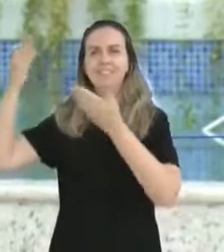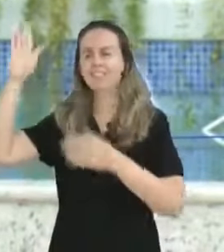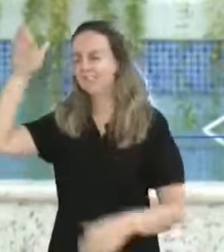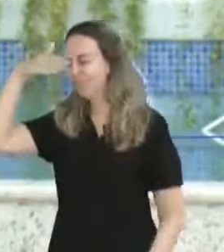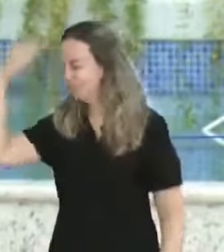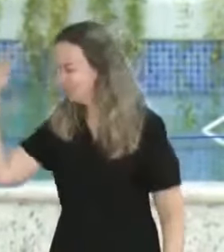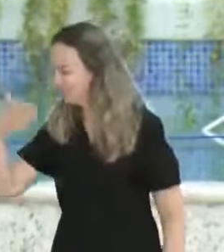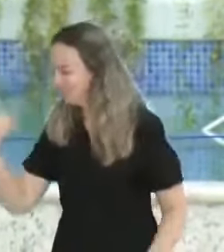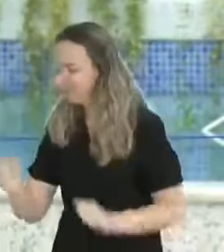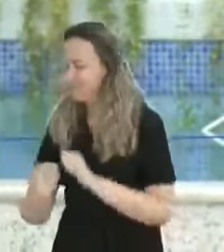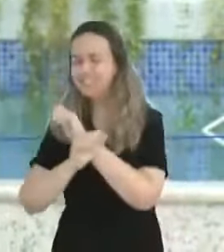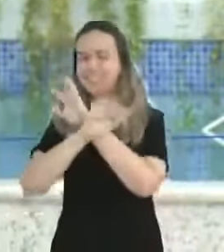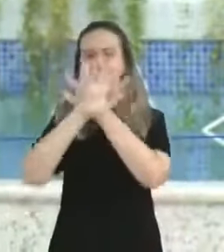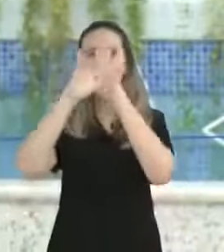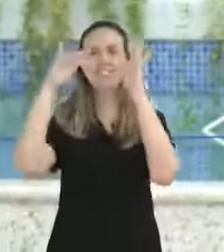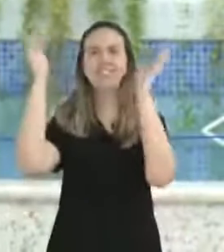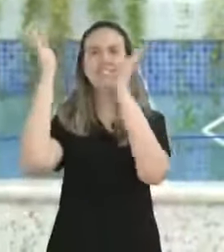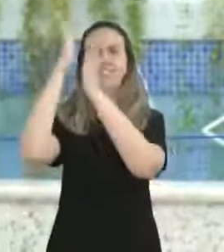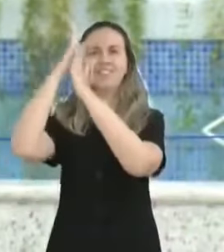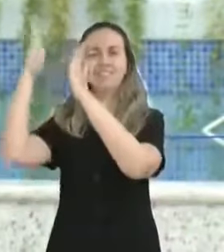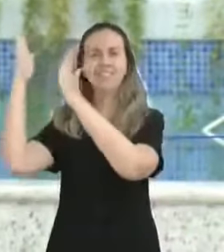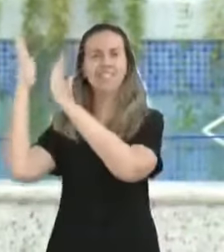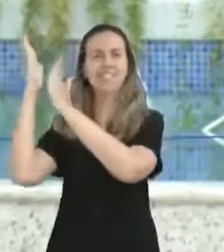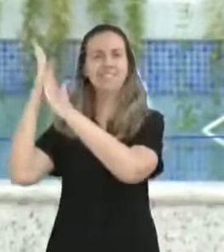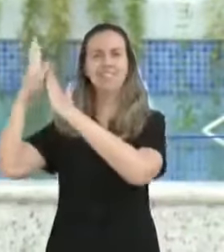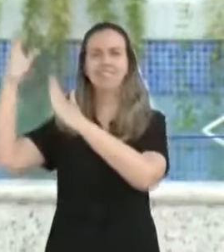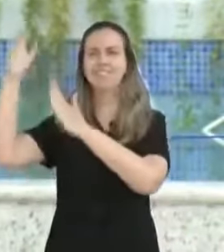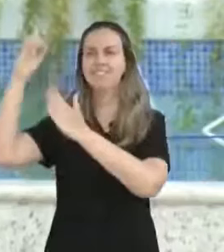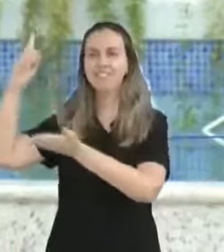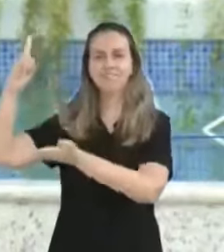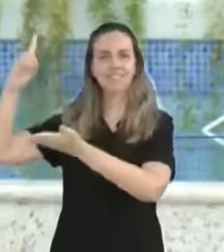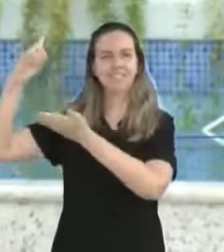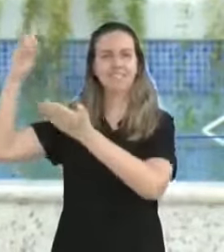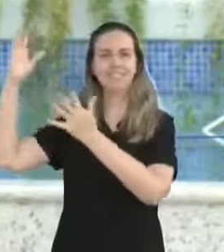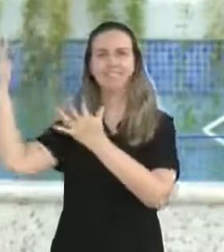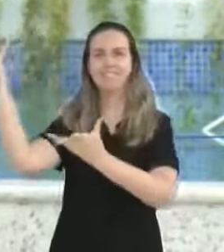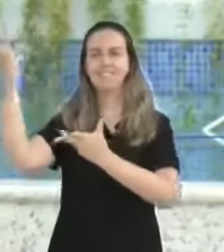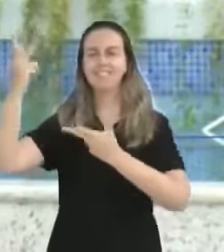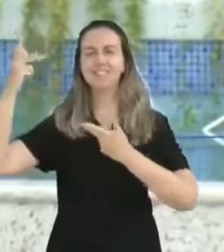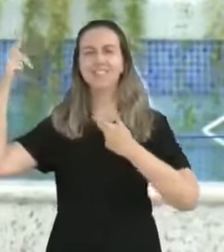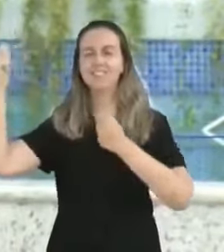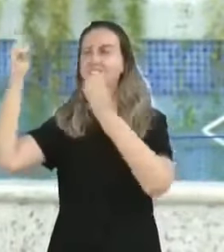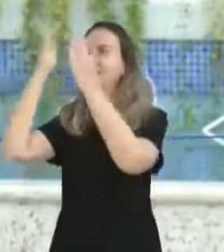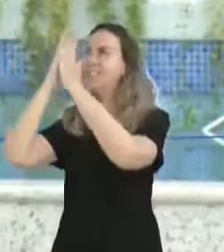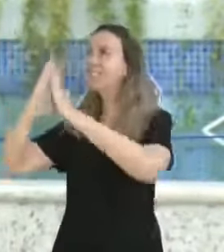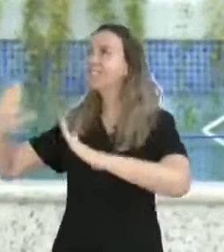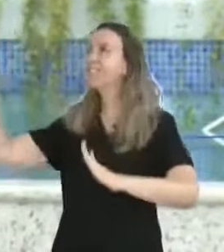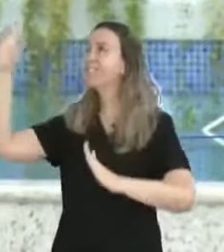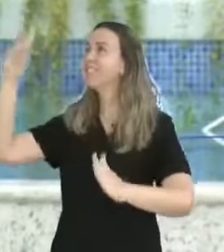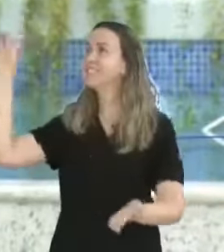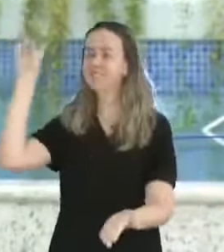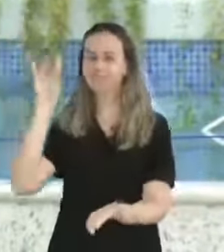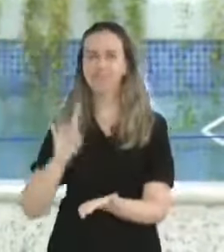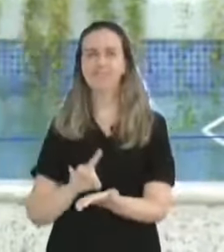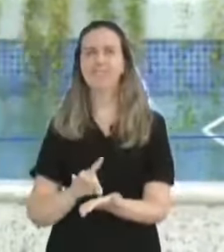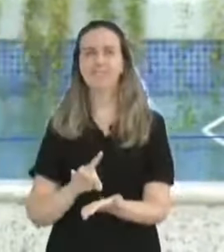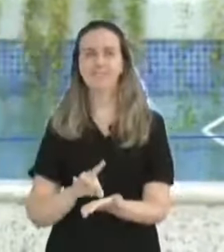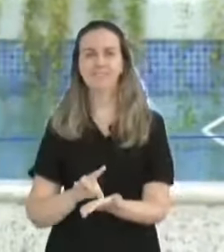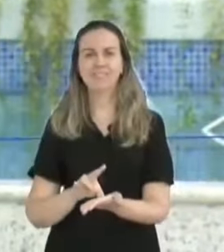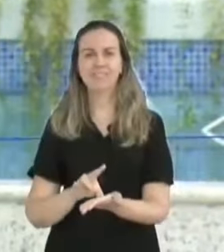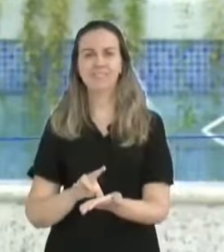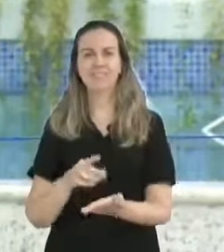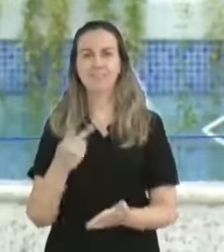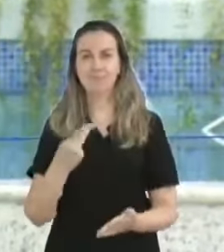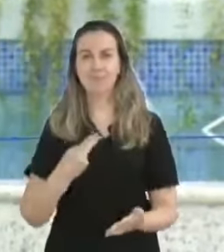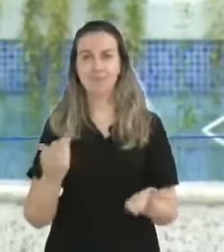toda honra, de toda glória, de todo louvor e de toda adoração. E